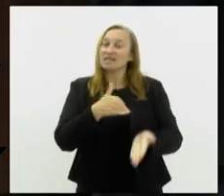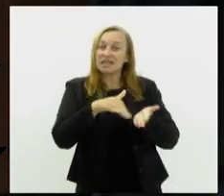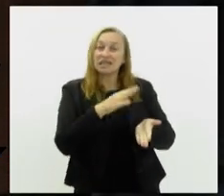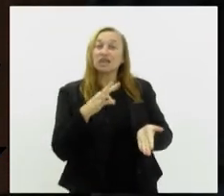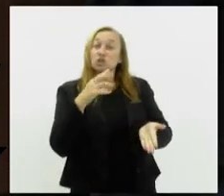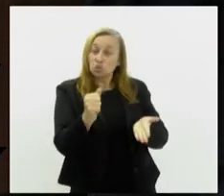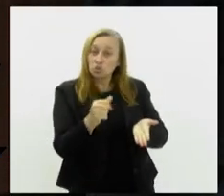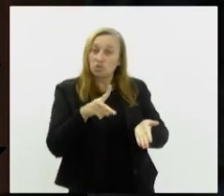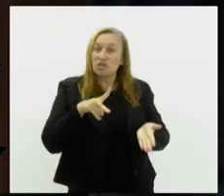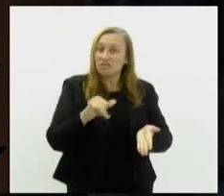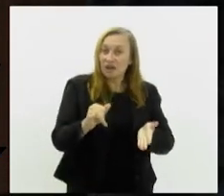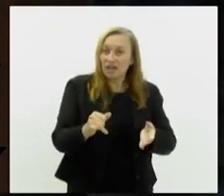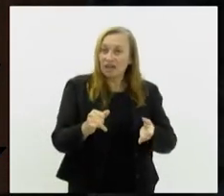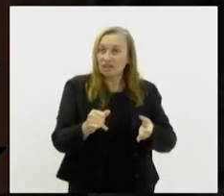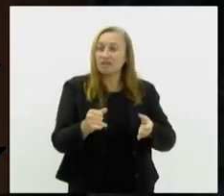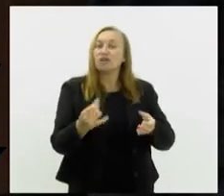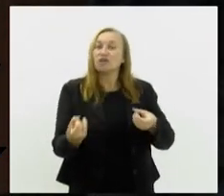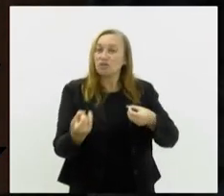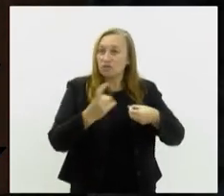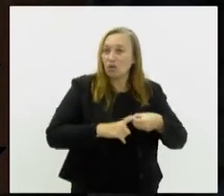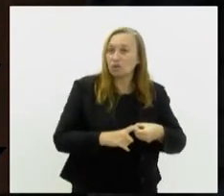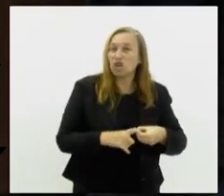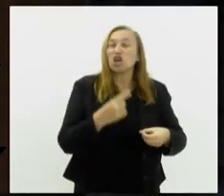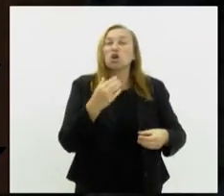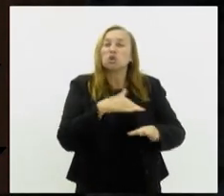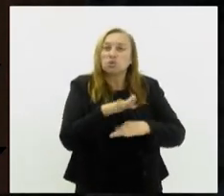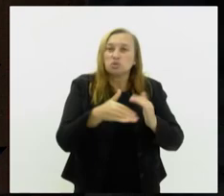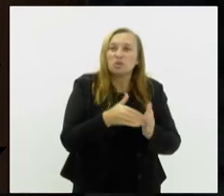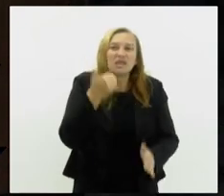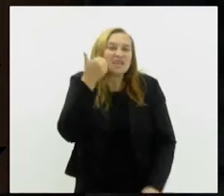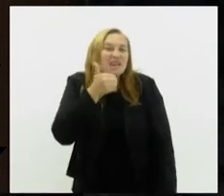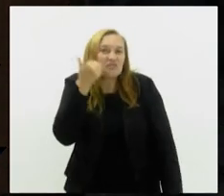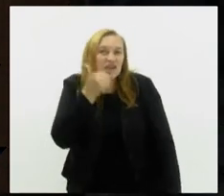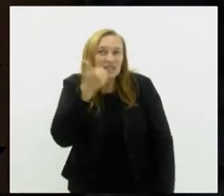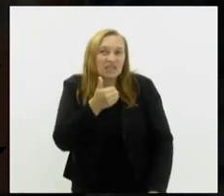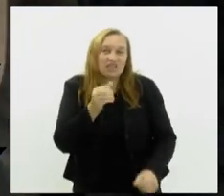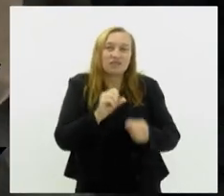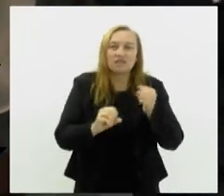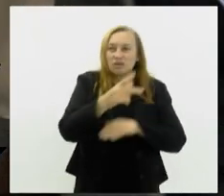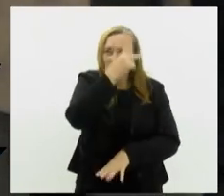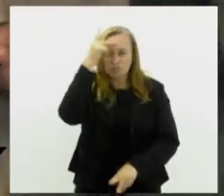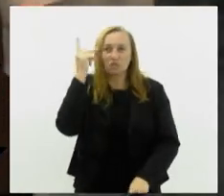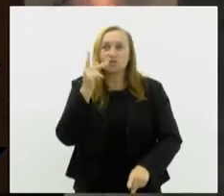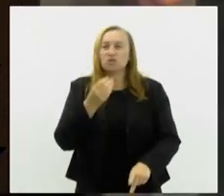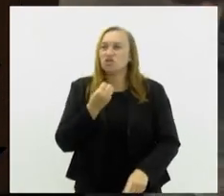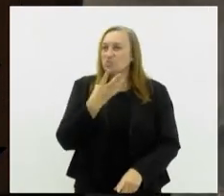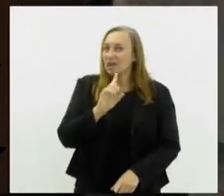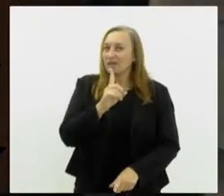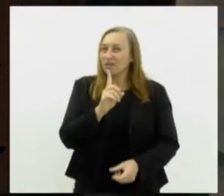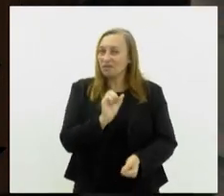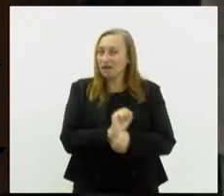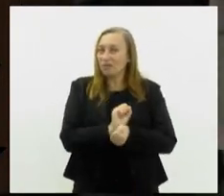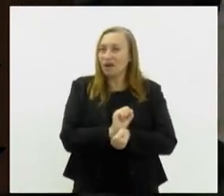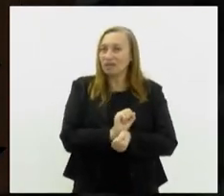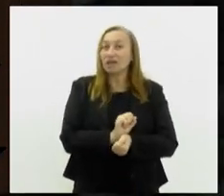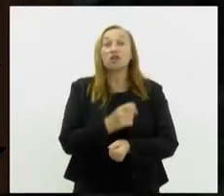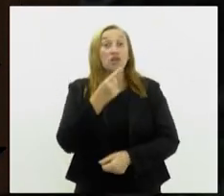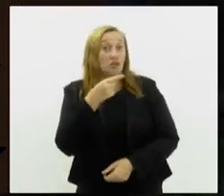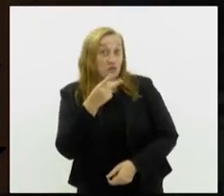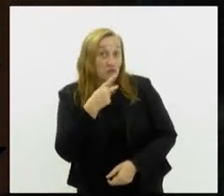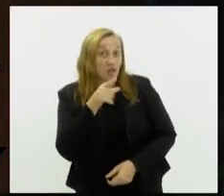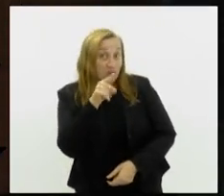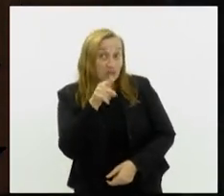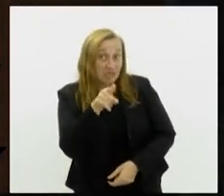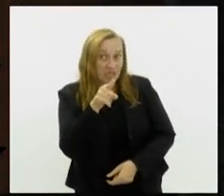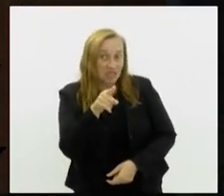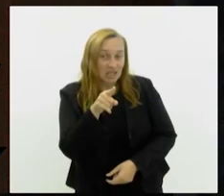quando volta, volta em dobro. Todo mal e sacanagem que está fazendo com as pessoas de bem não passará. E uma coisa eu falo para a senhora